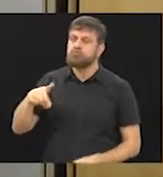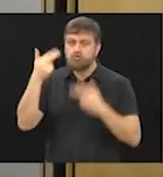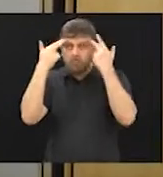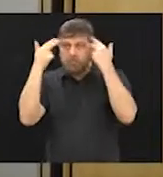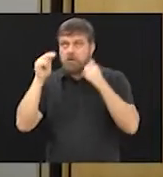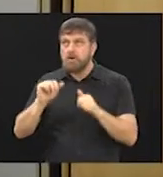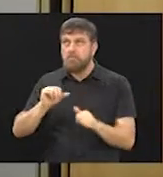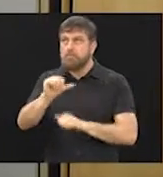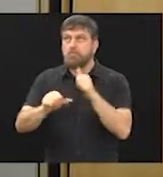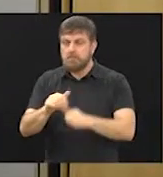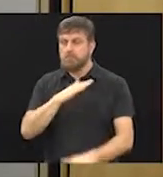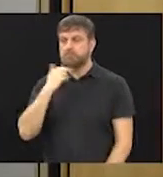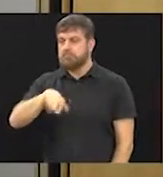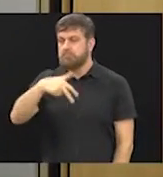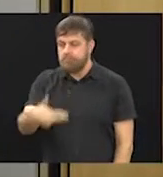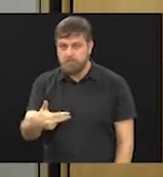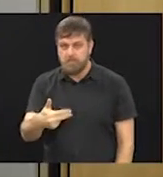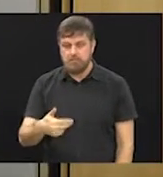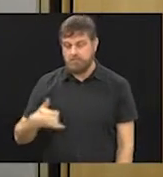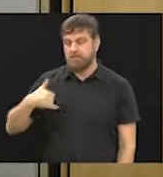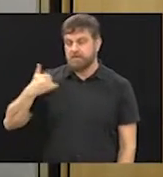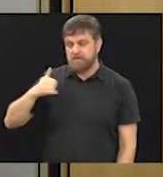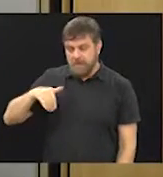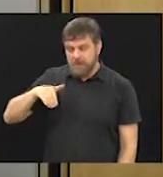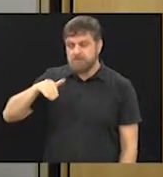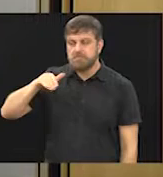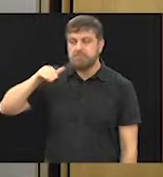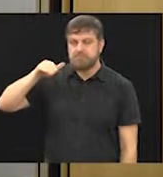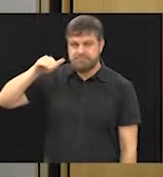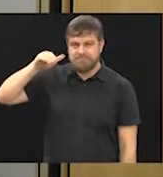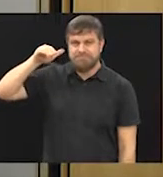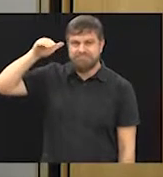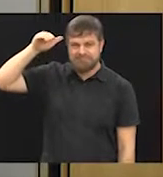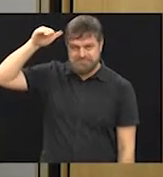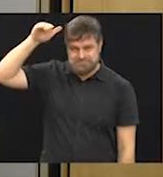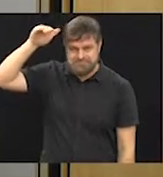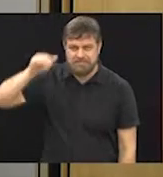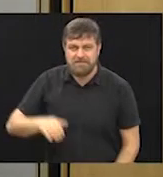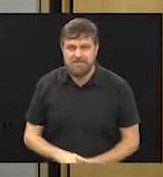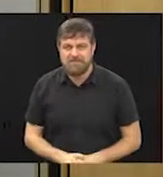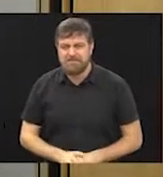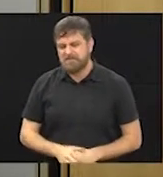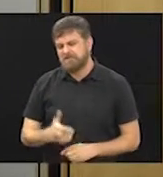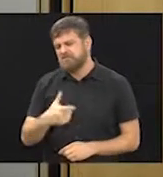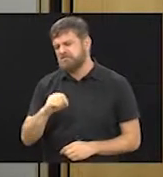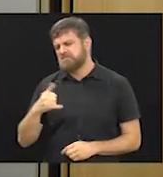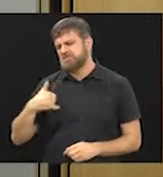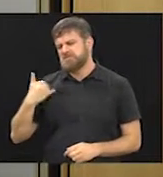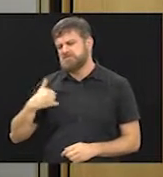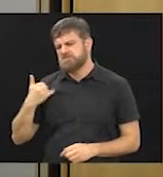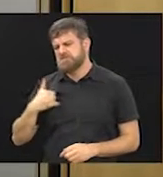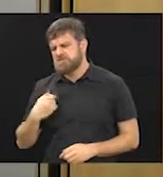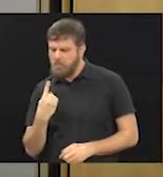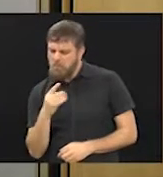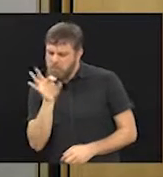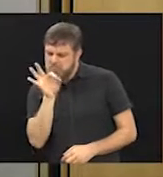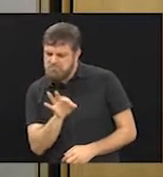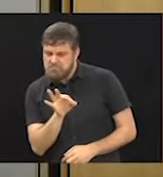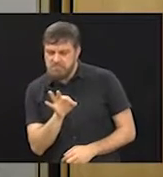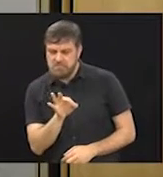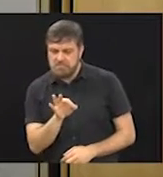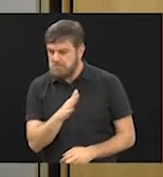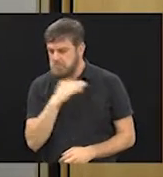aumentando conforme a sua faixa etária. Os pacientes com menos de 20 anos têm mais ou menos 1% de